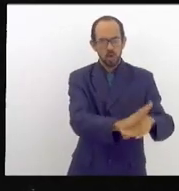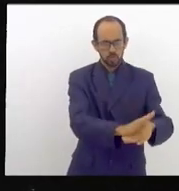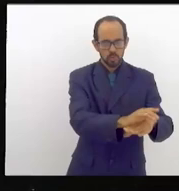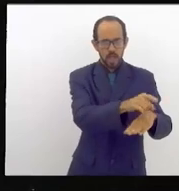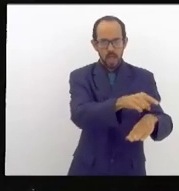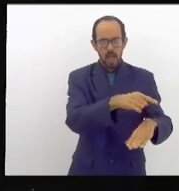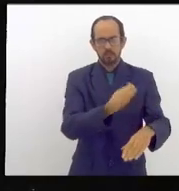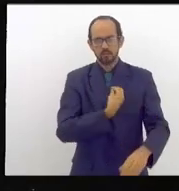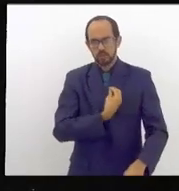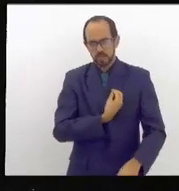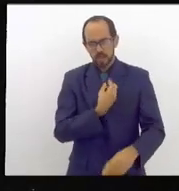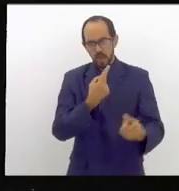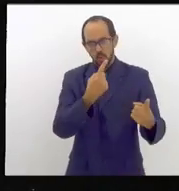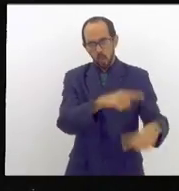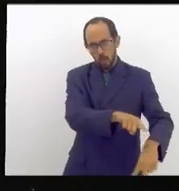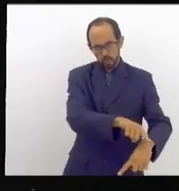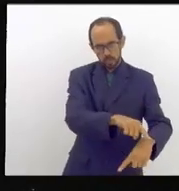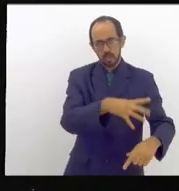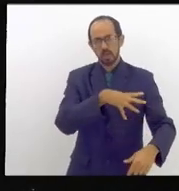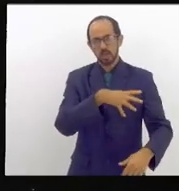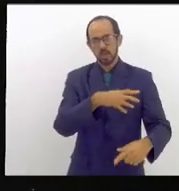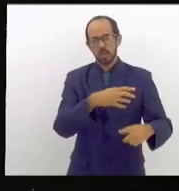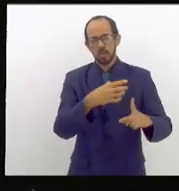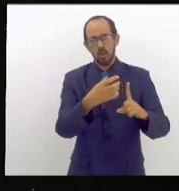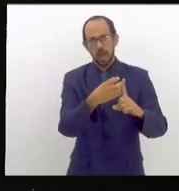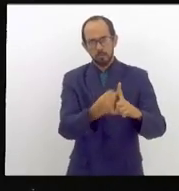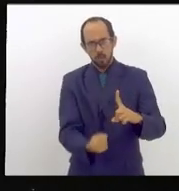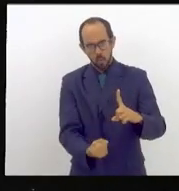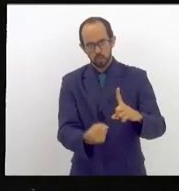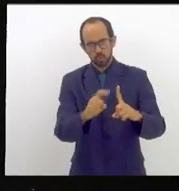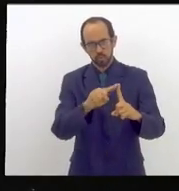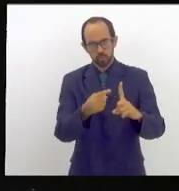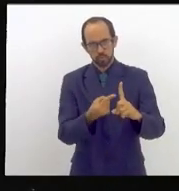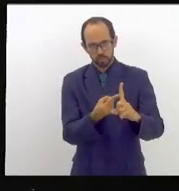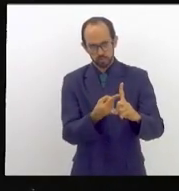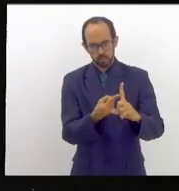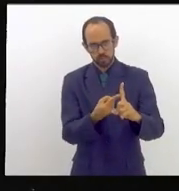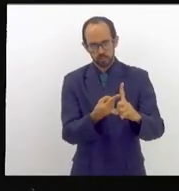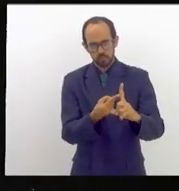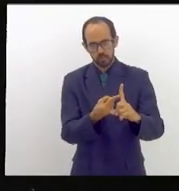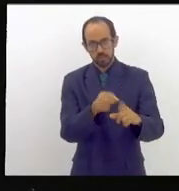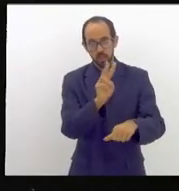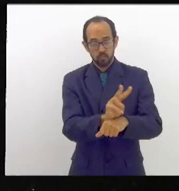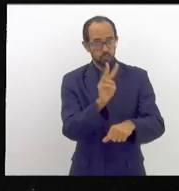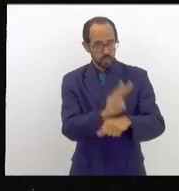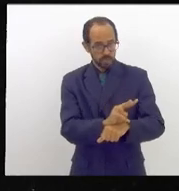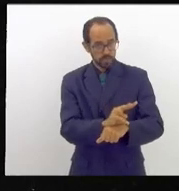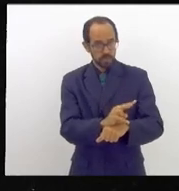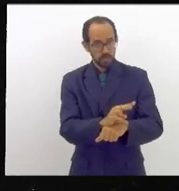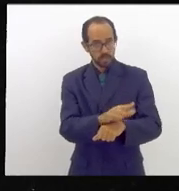aborto em defesa das nossas crianças dos nossos idosos e adolescentes